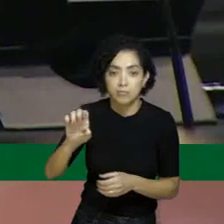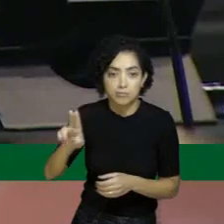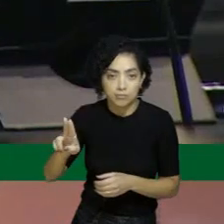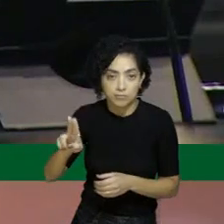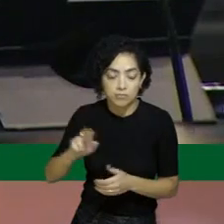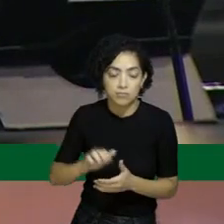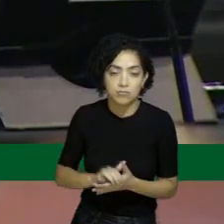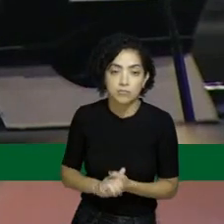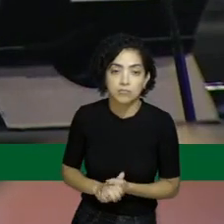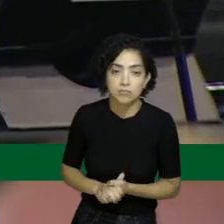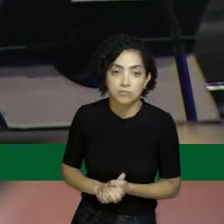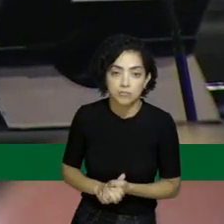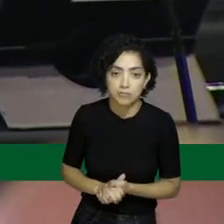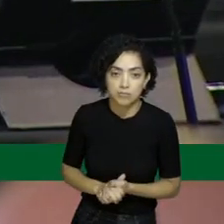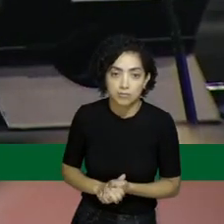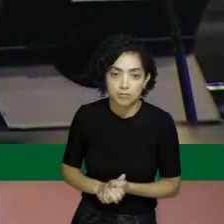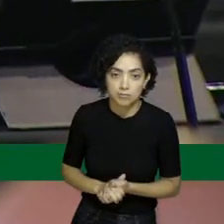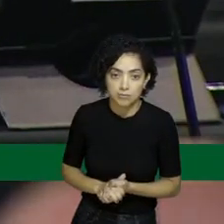Hussenheimer.